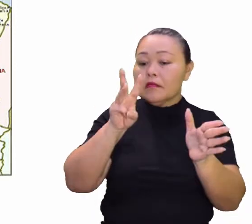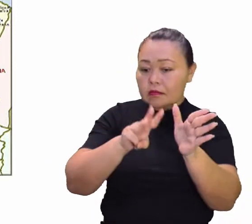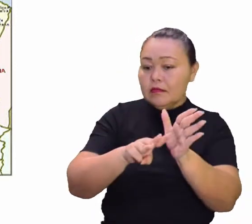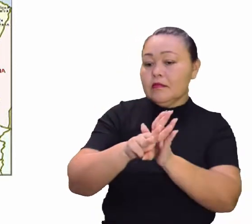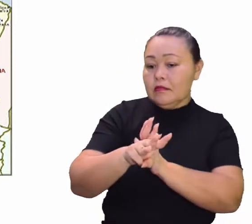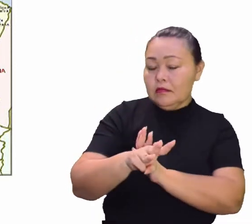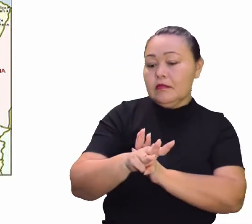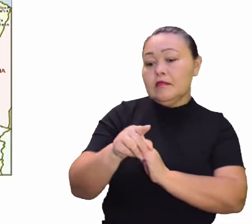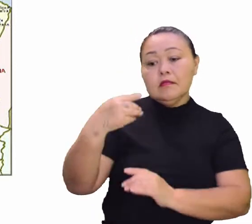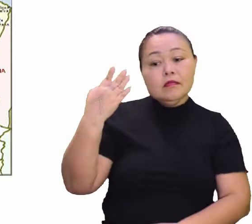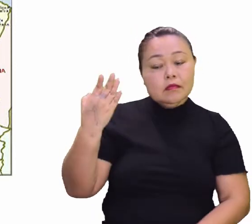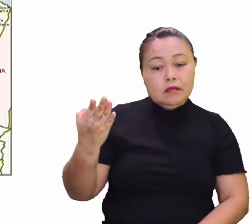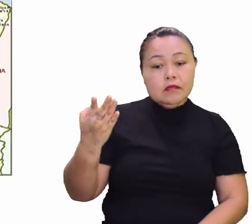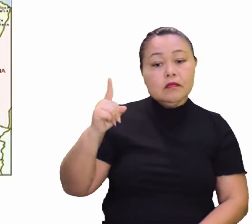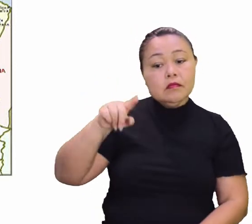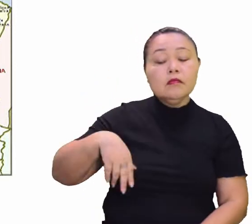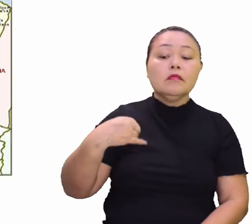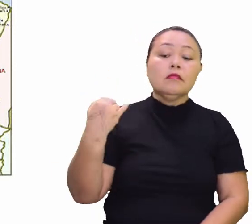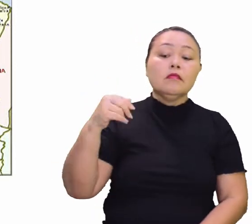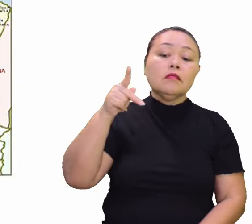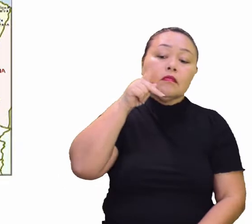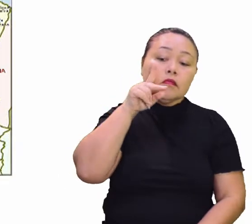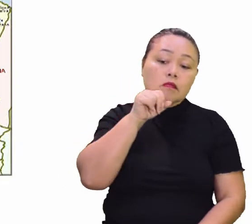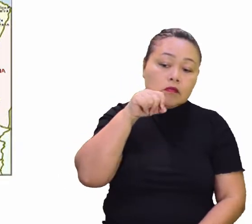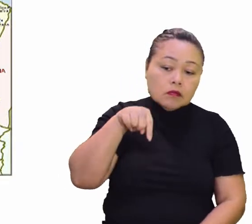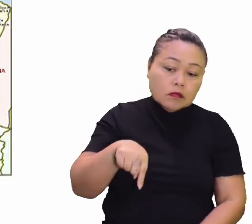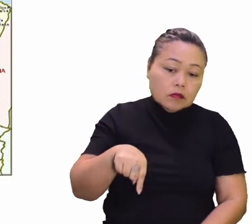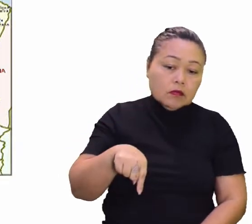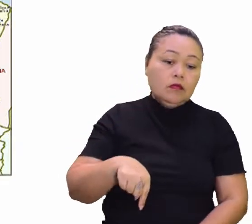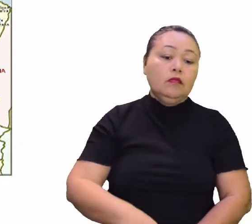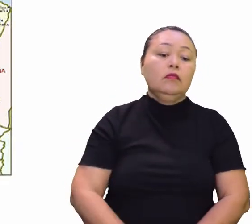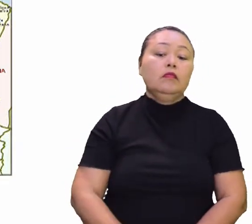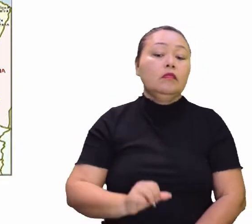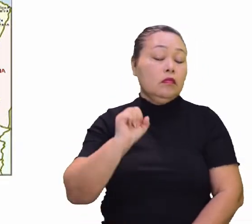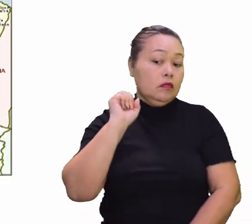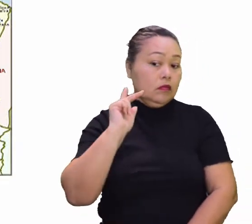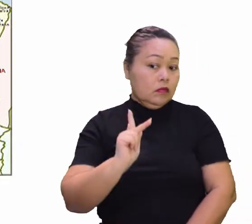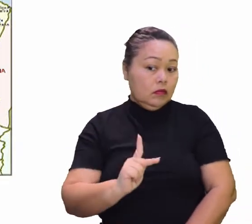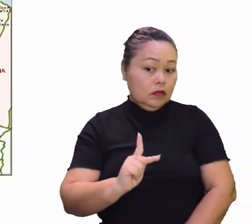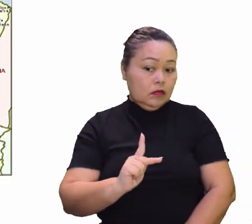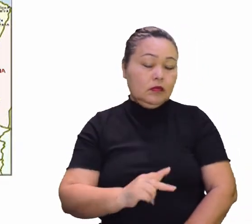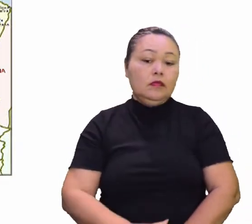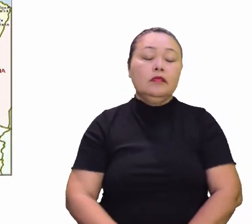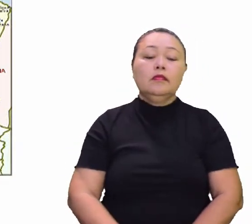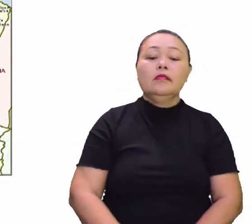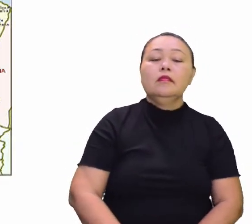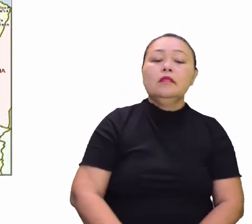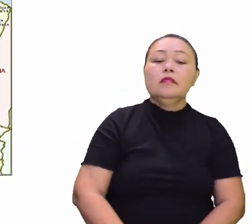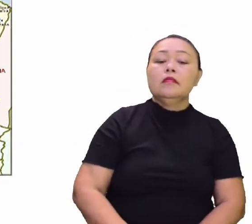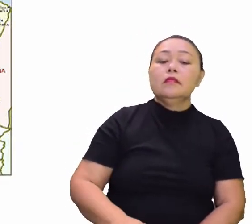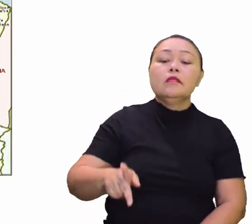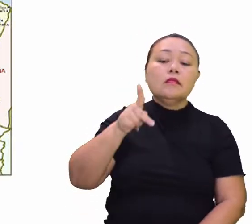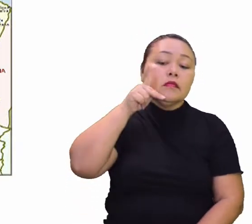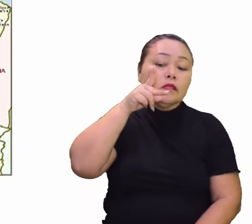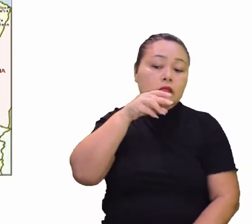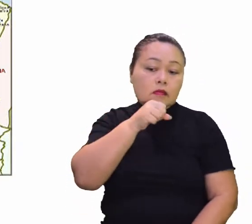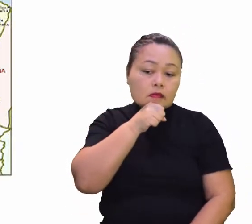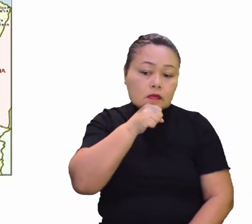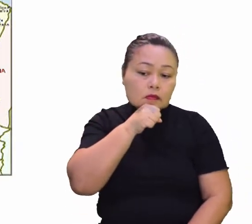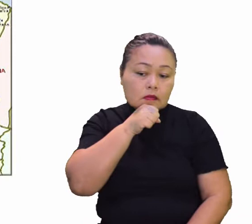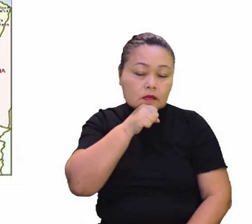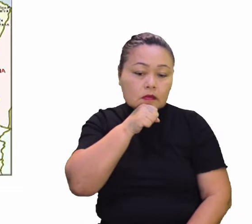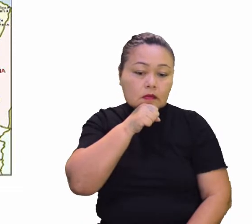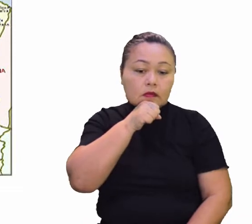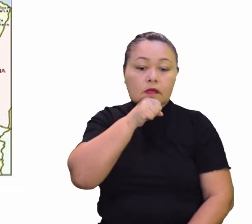Madeira. Madeira. Está aqui, ó, em Porto Velho, ok? Olha só. De Porto Velho,